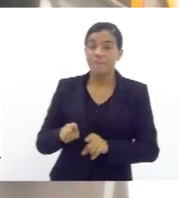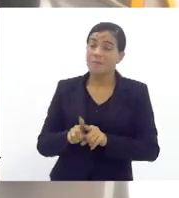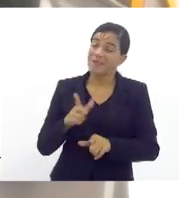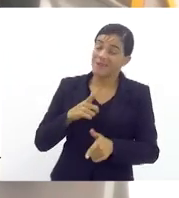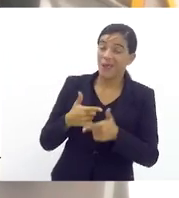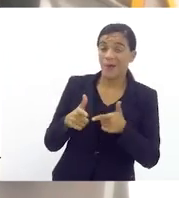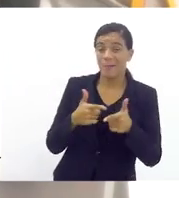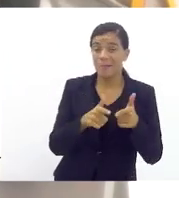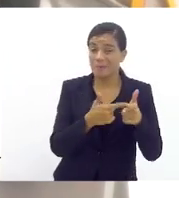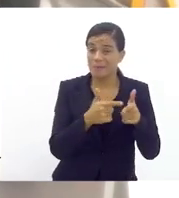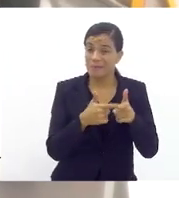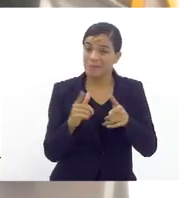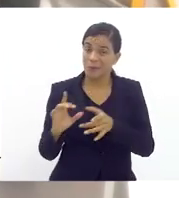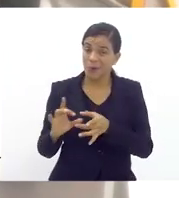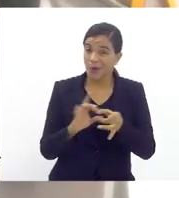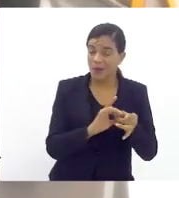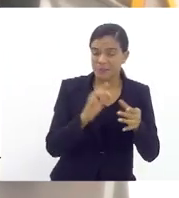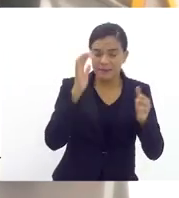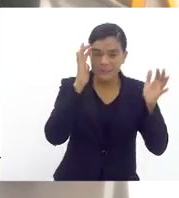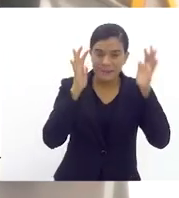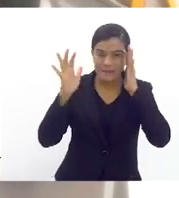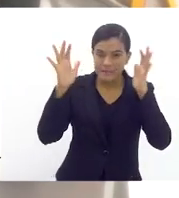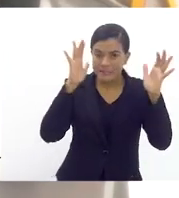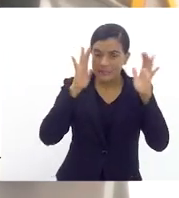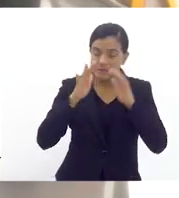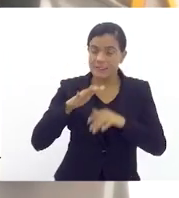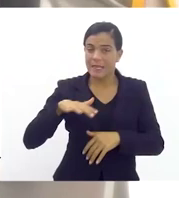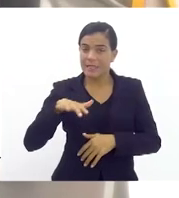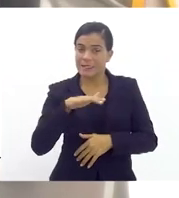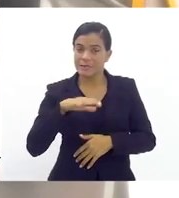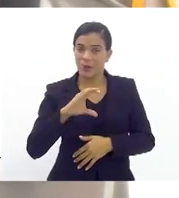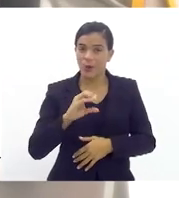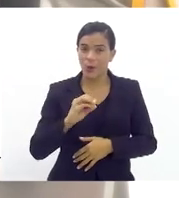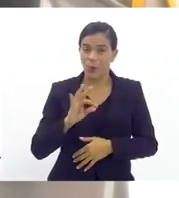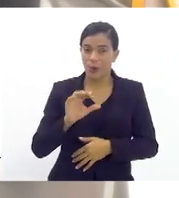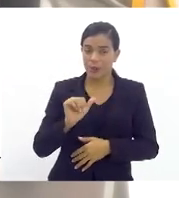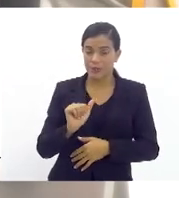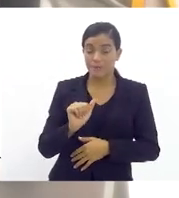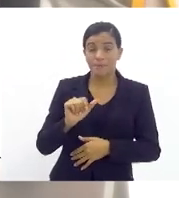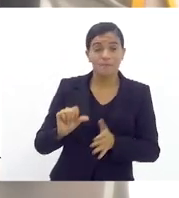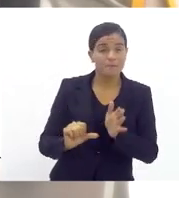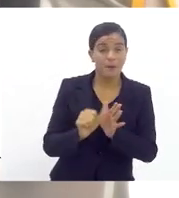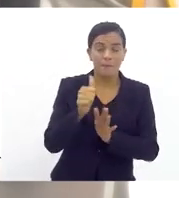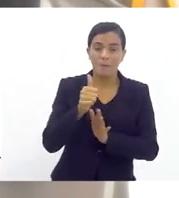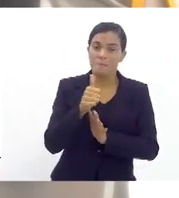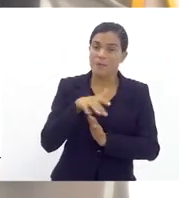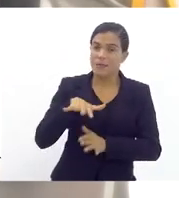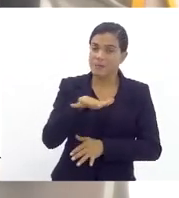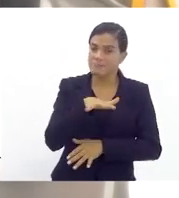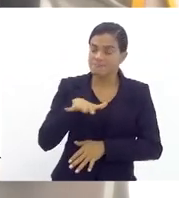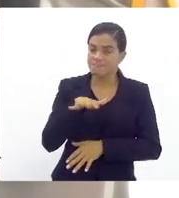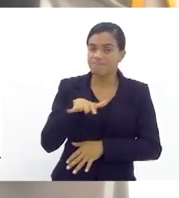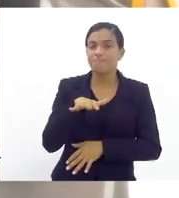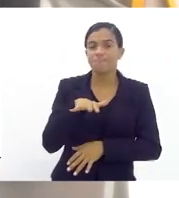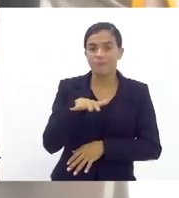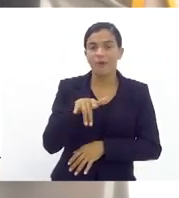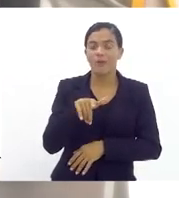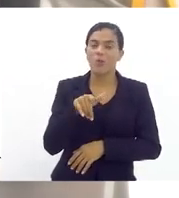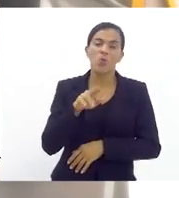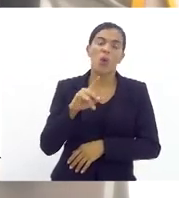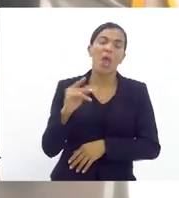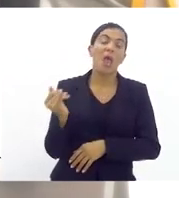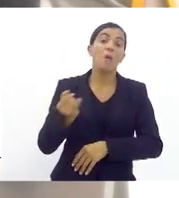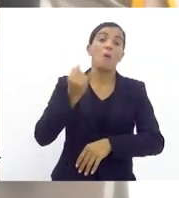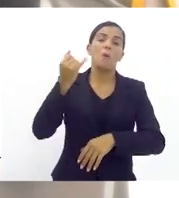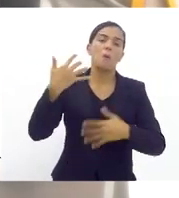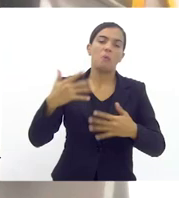problemas com relação a se pensar nas questões de cotas. Uma questão inicial que eu penso que não é tão relevante assim,